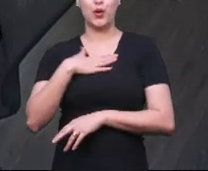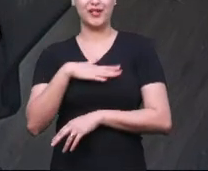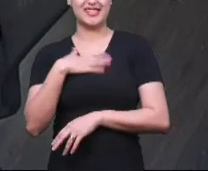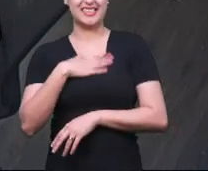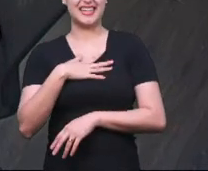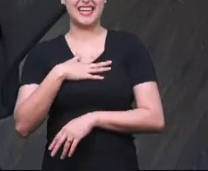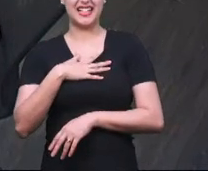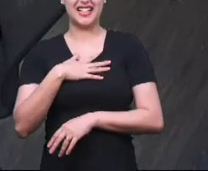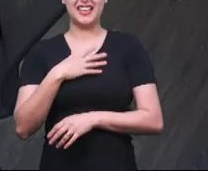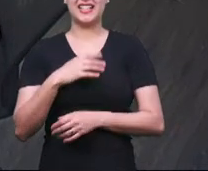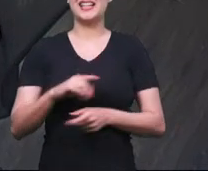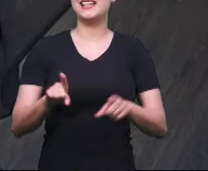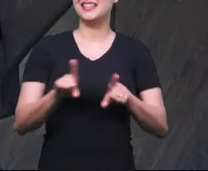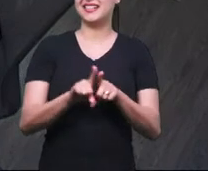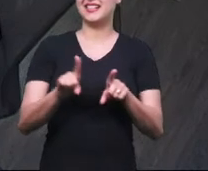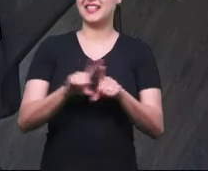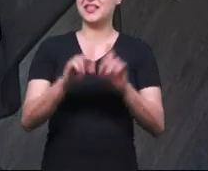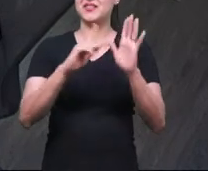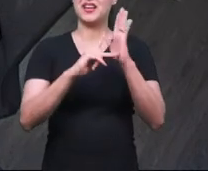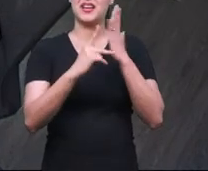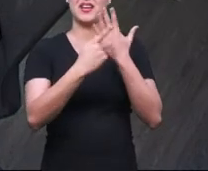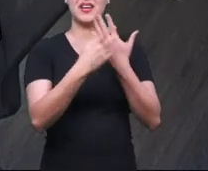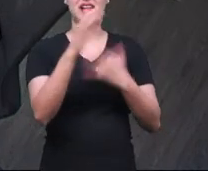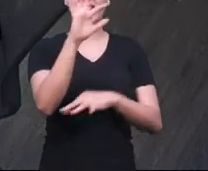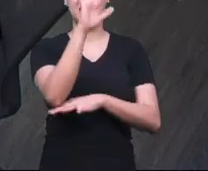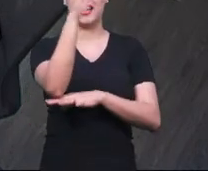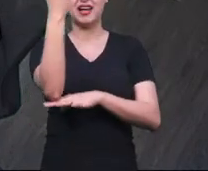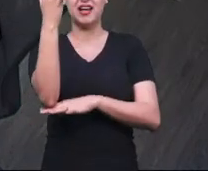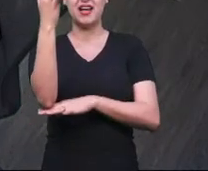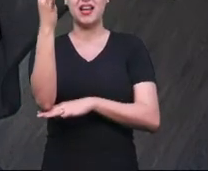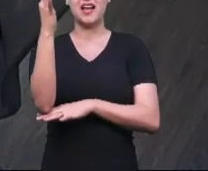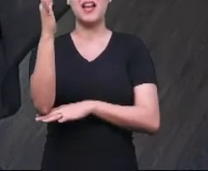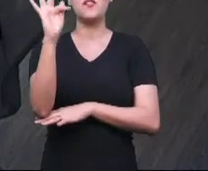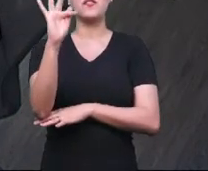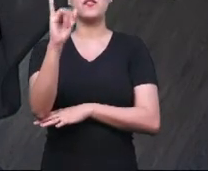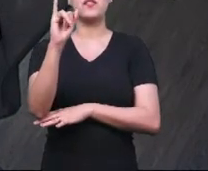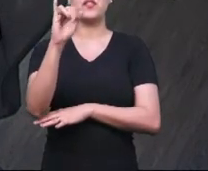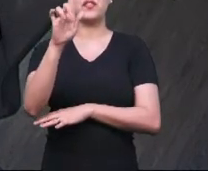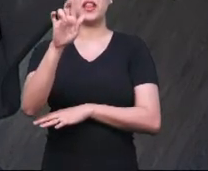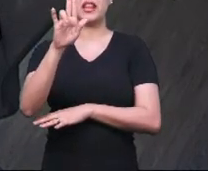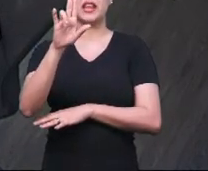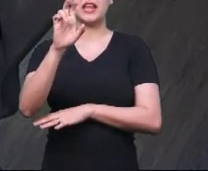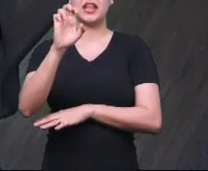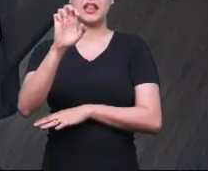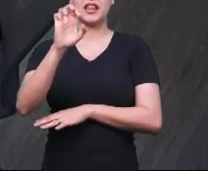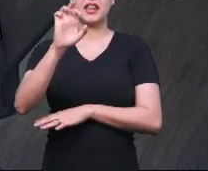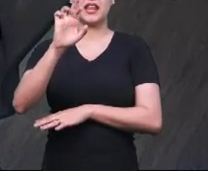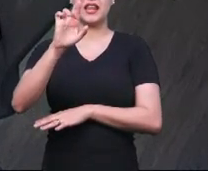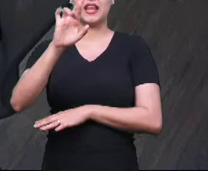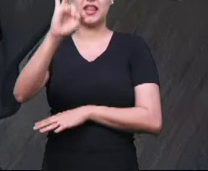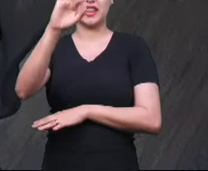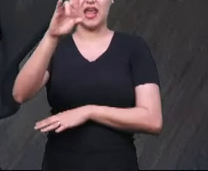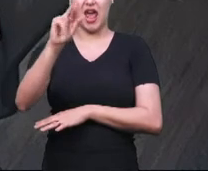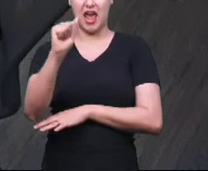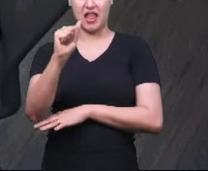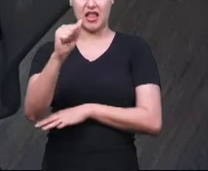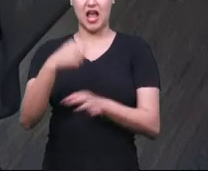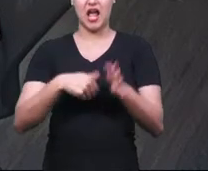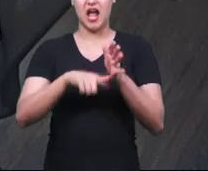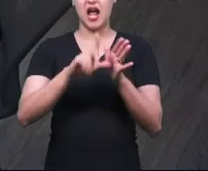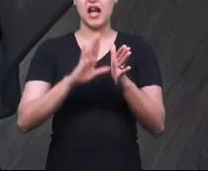da Figueira. Sabia, pastor Antônio Carlos, que a Parábola da Figueira, mesmo antes de eu conhecer a Igreja